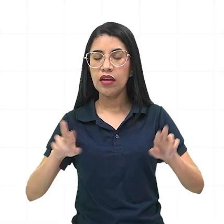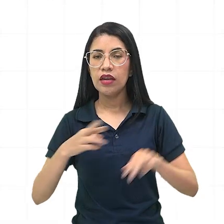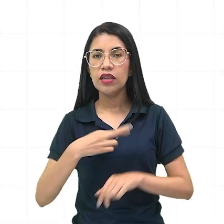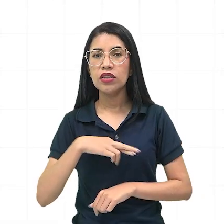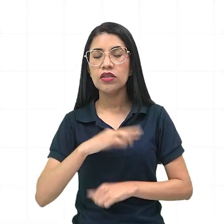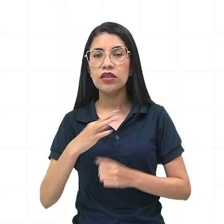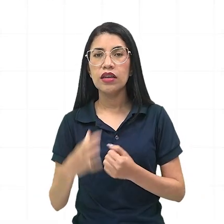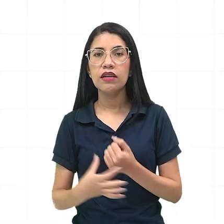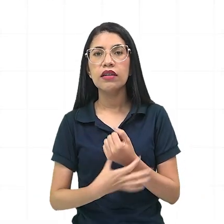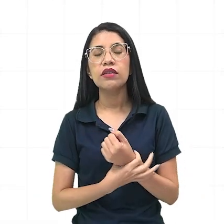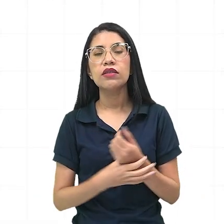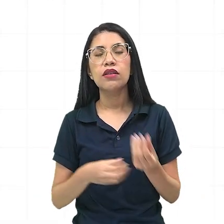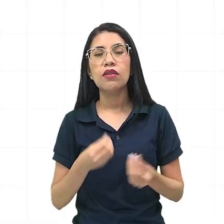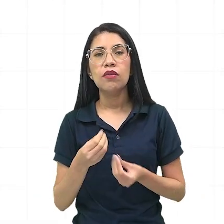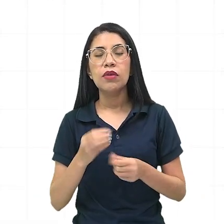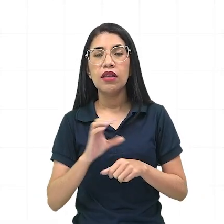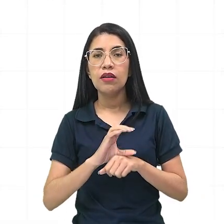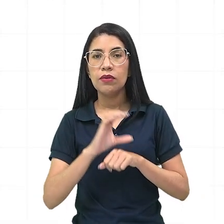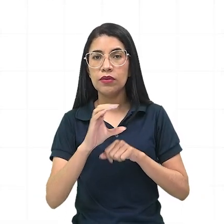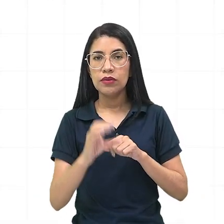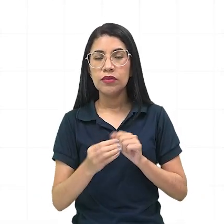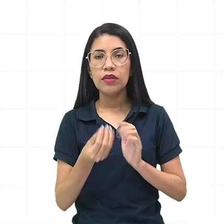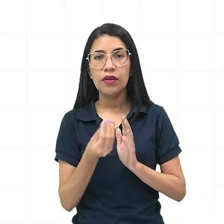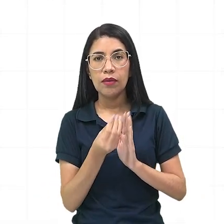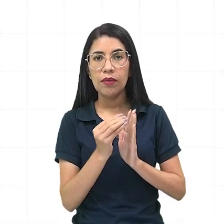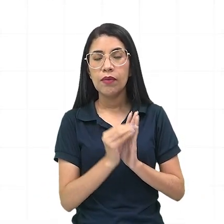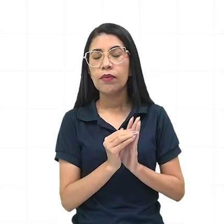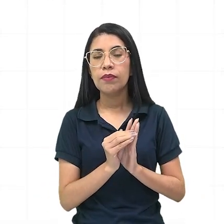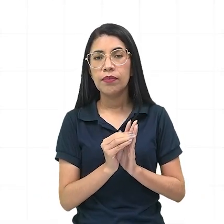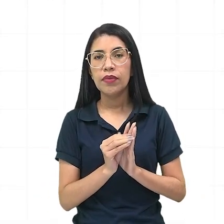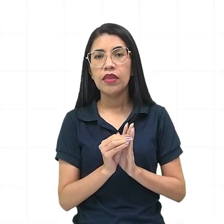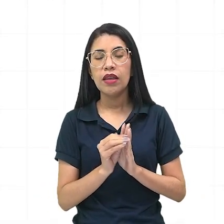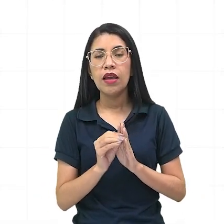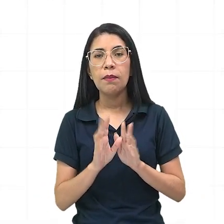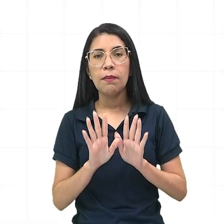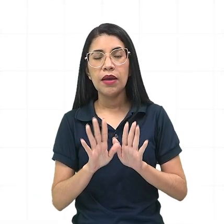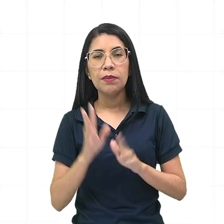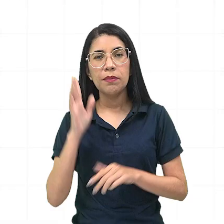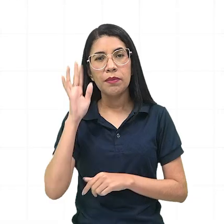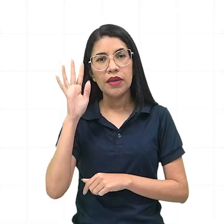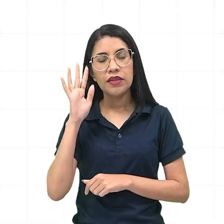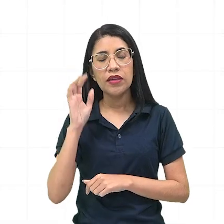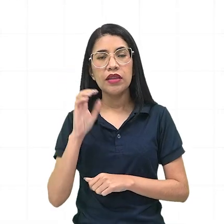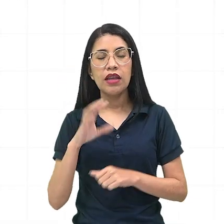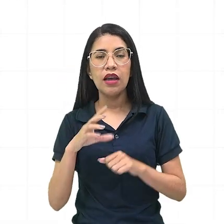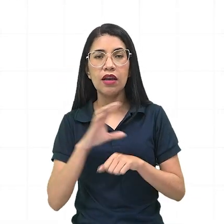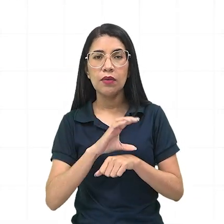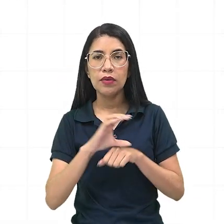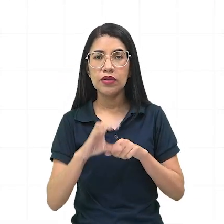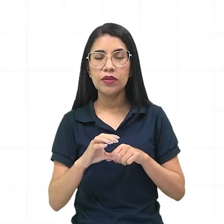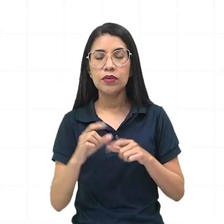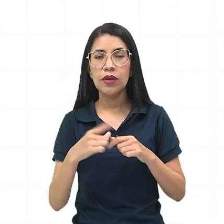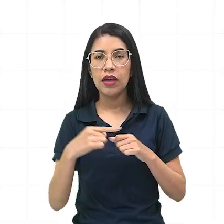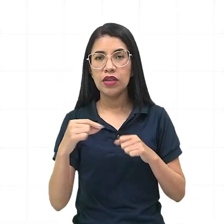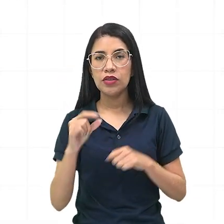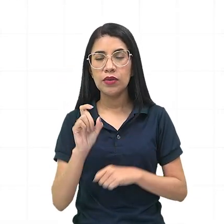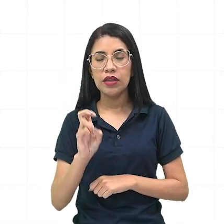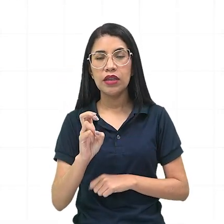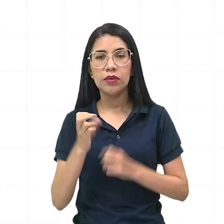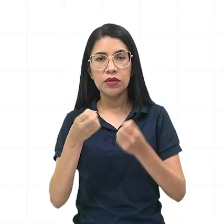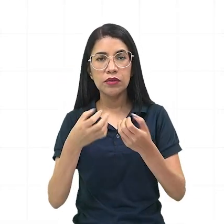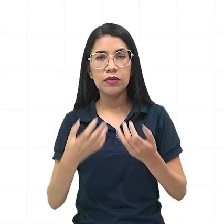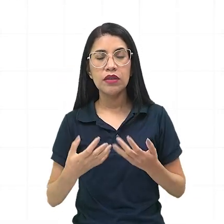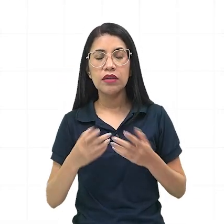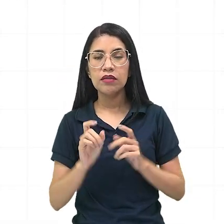é garantida pela Constituição. Para pensar que a nossa Constituição, no artigo 5º, ela fala